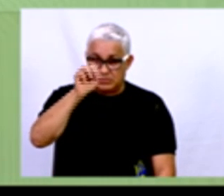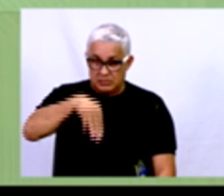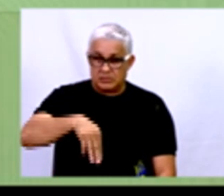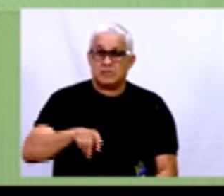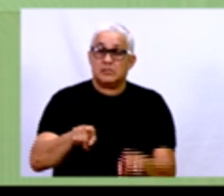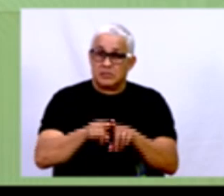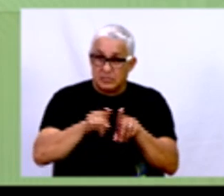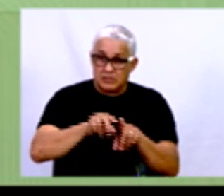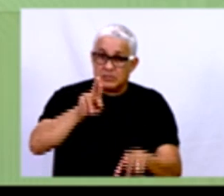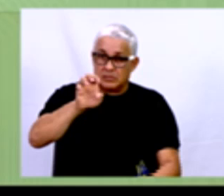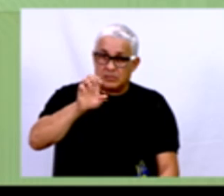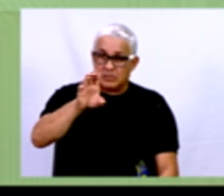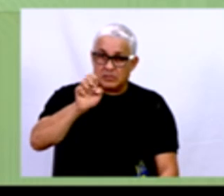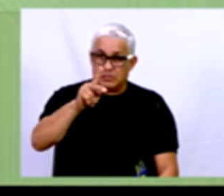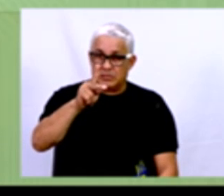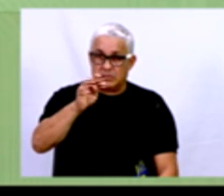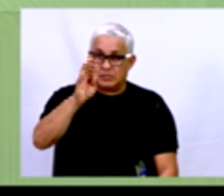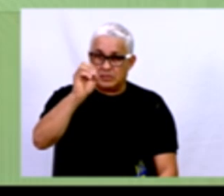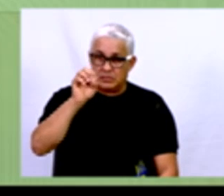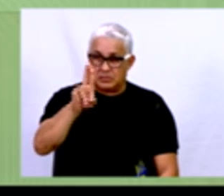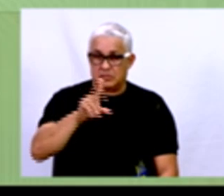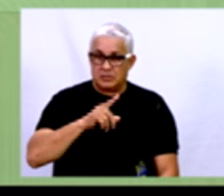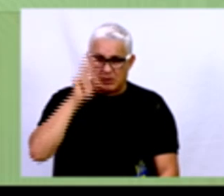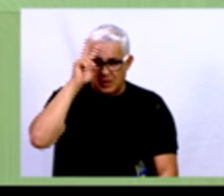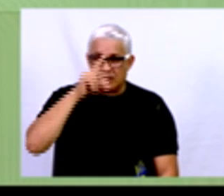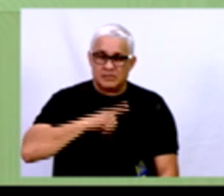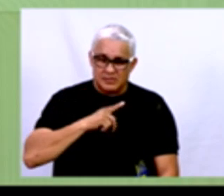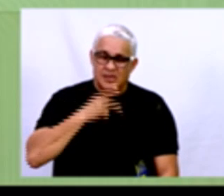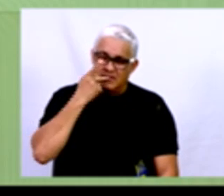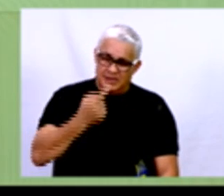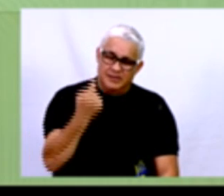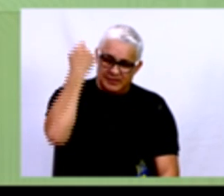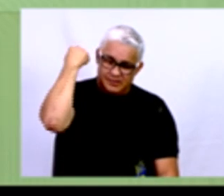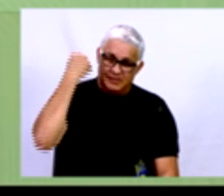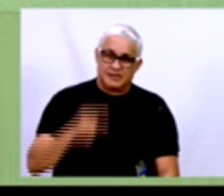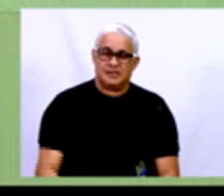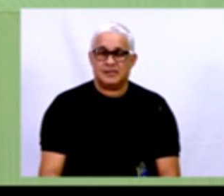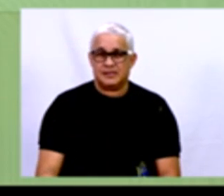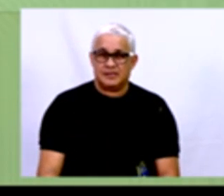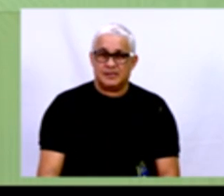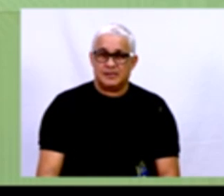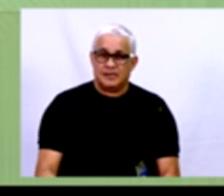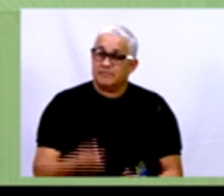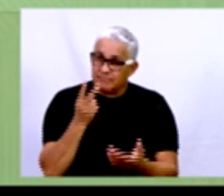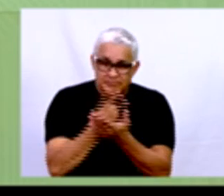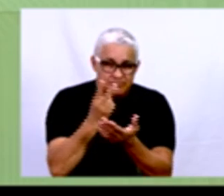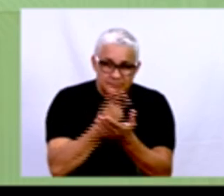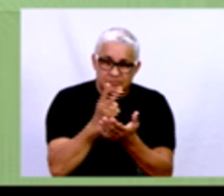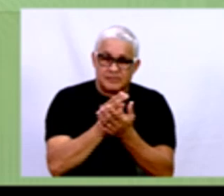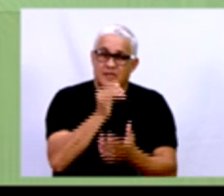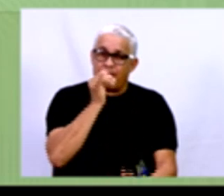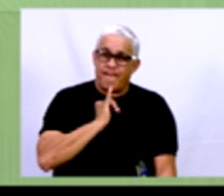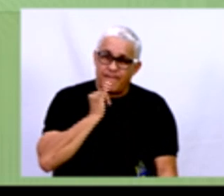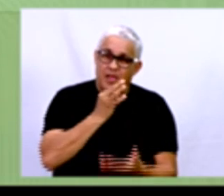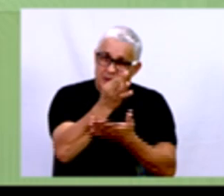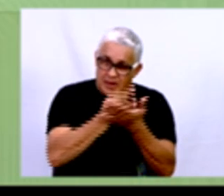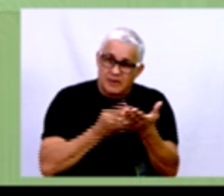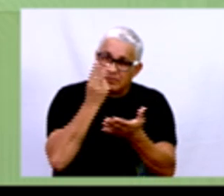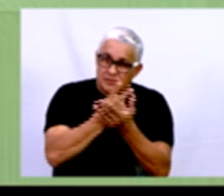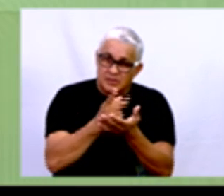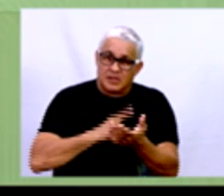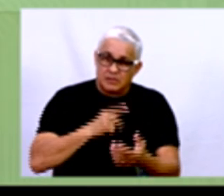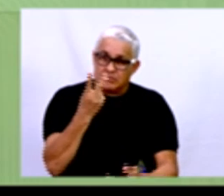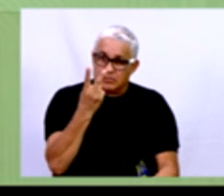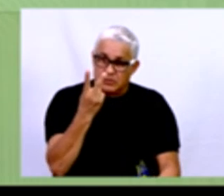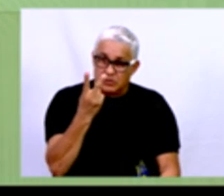também o receptor. Então, nós temos... Lembra lá que nós falamos que no mesmo exemplo, no mesmo texto, pode coexistir duas